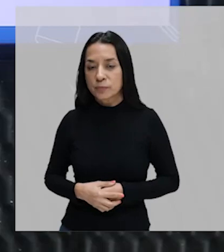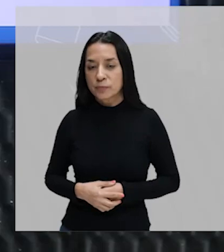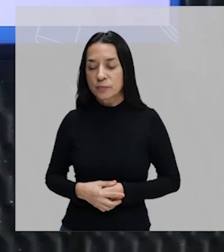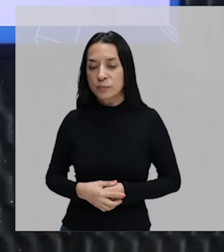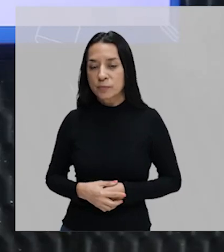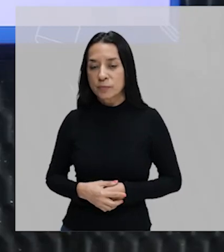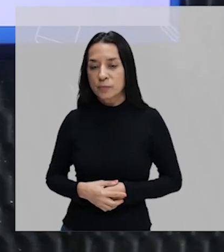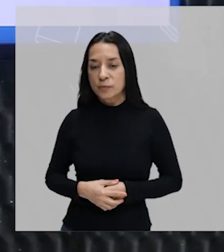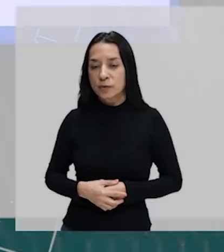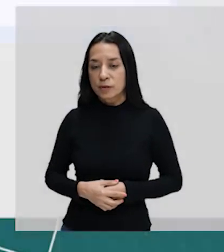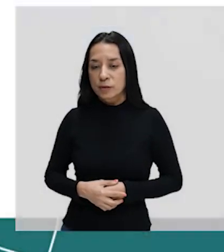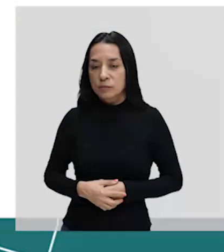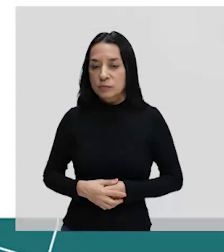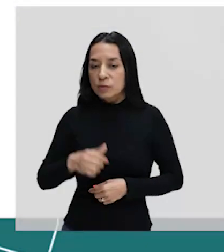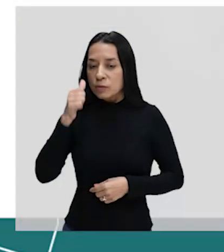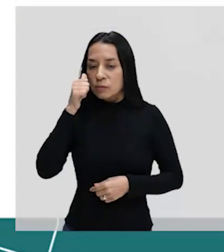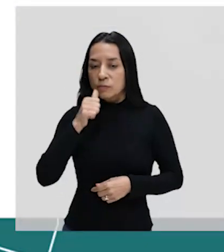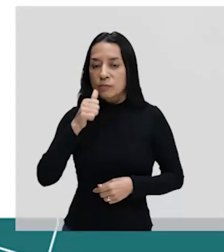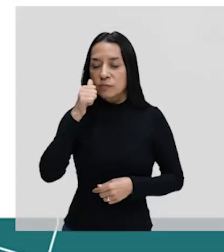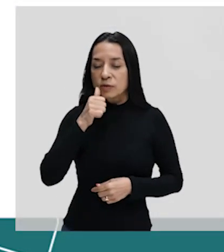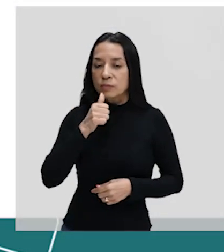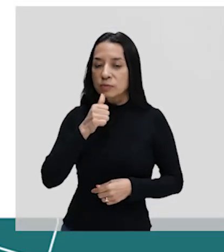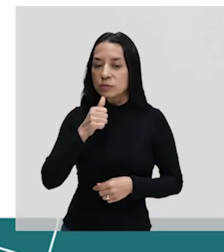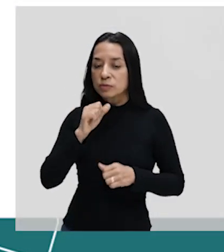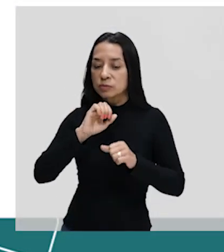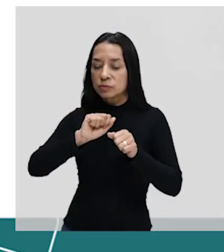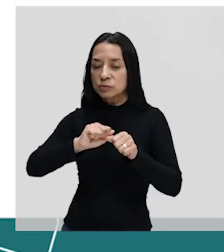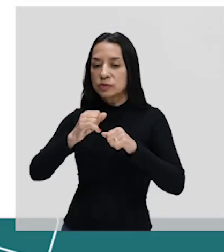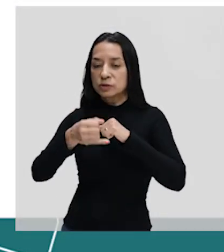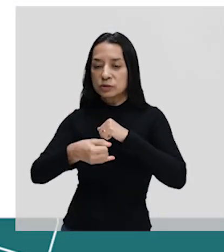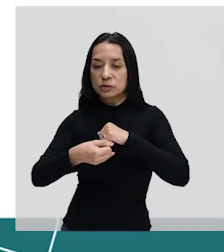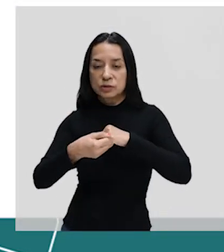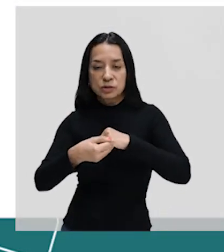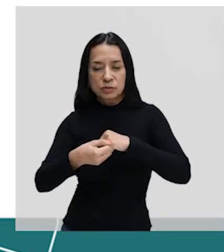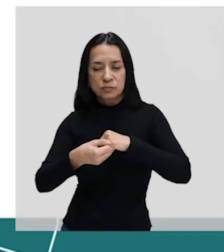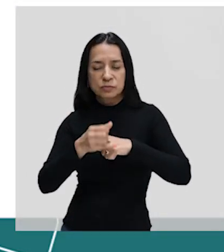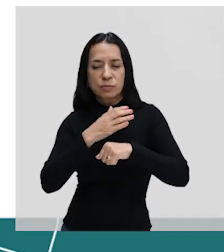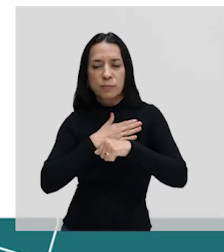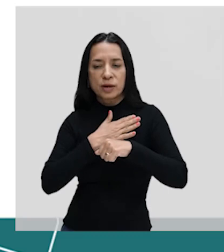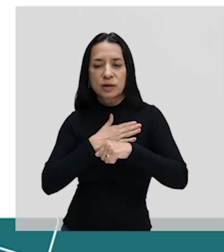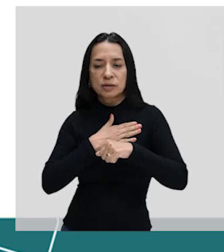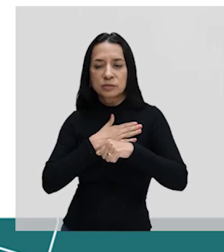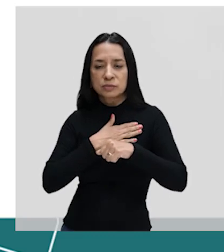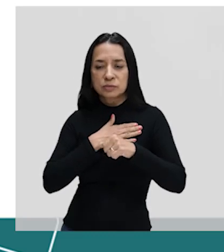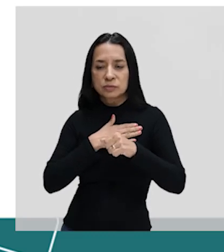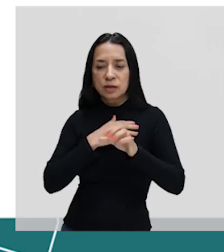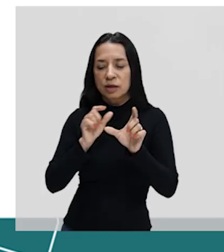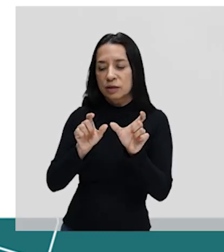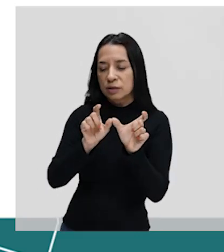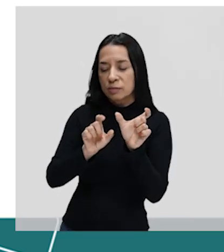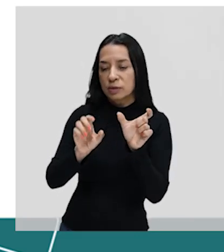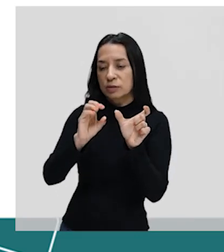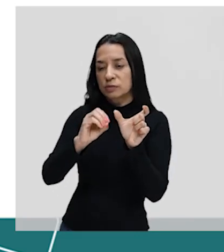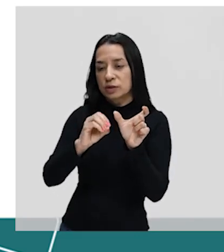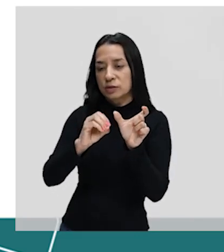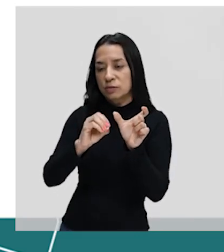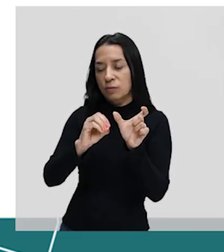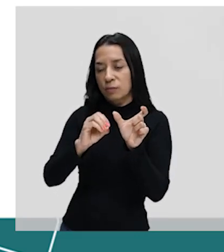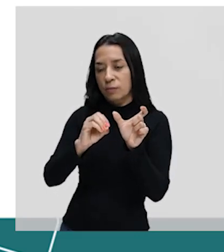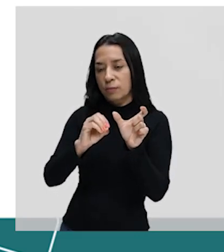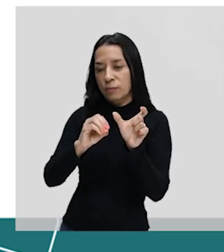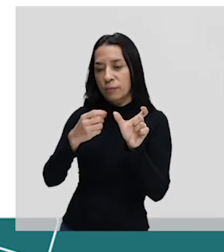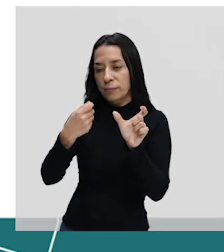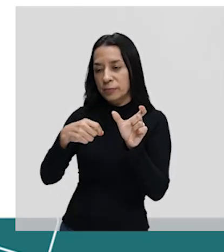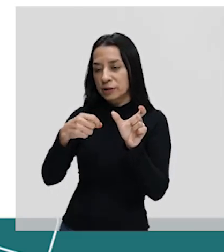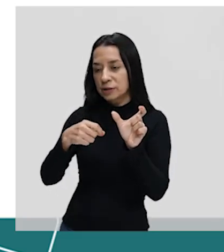dos gentílicos, como que se faz? Terminados em O, devem ser formados